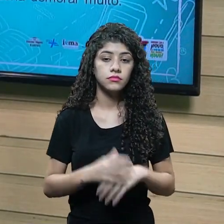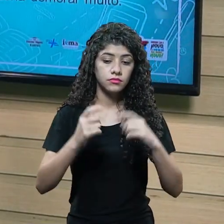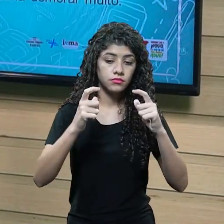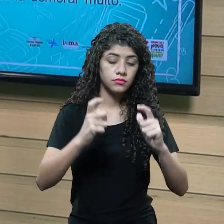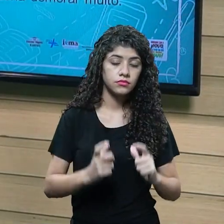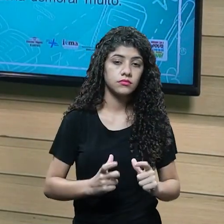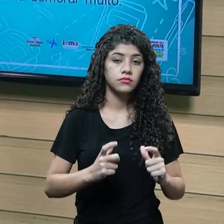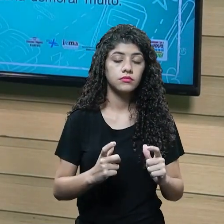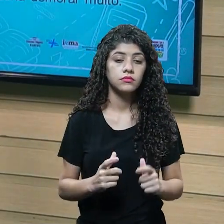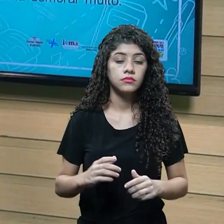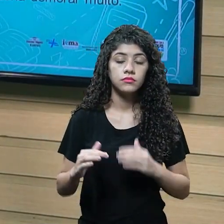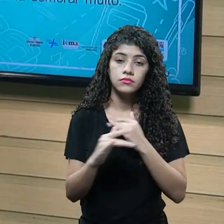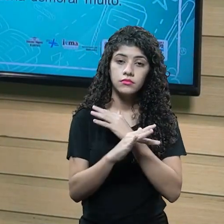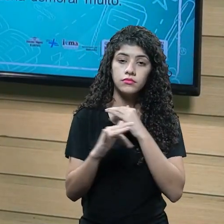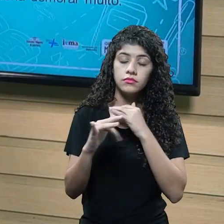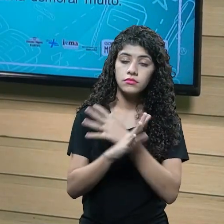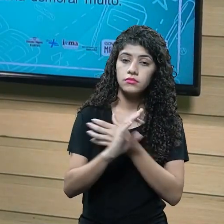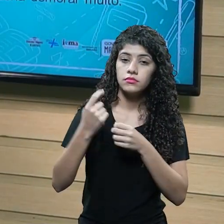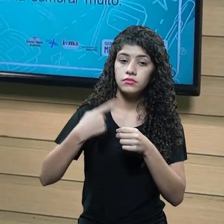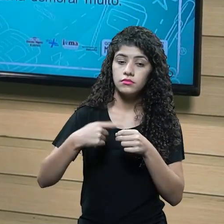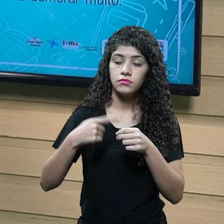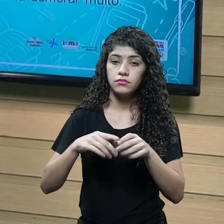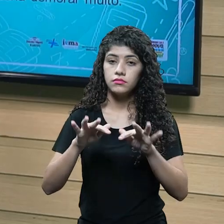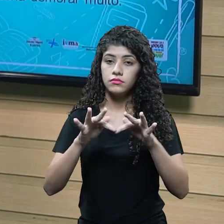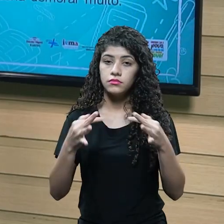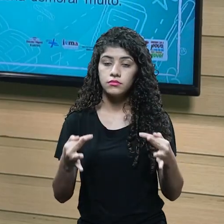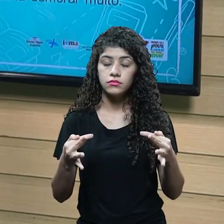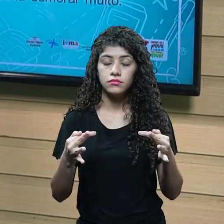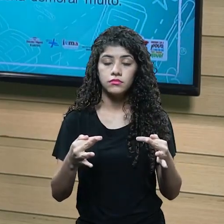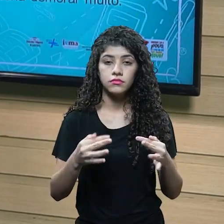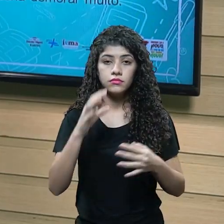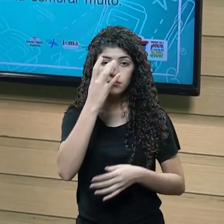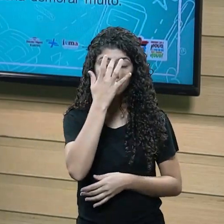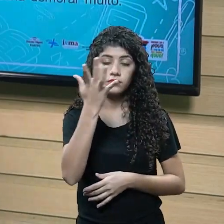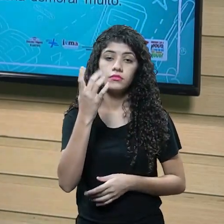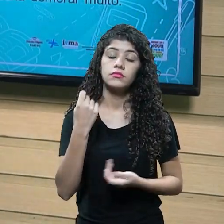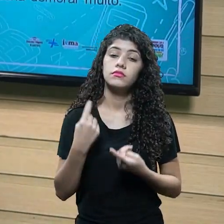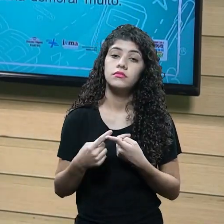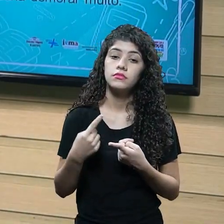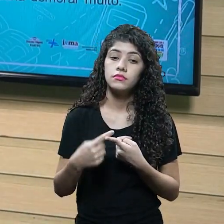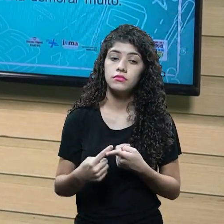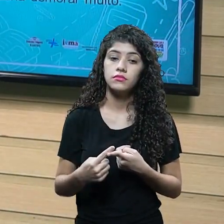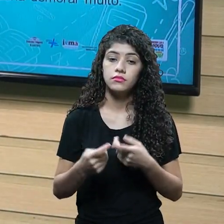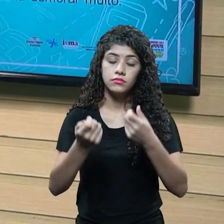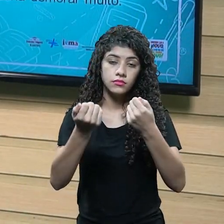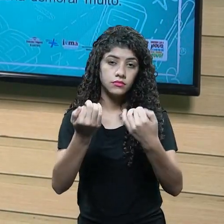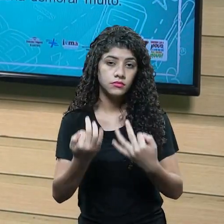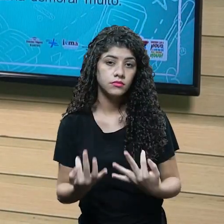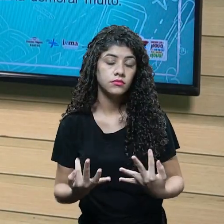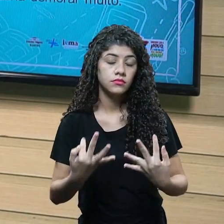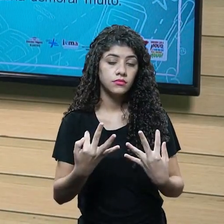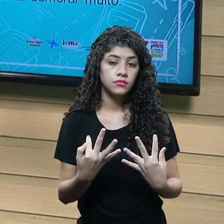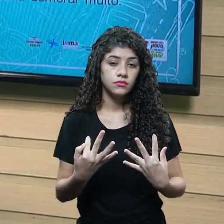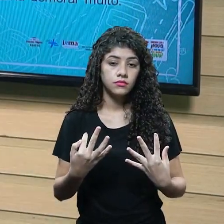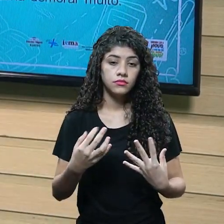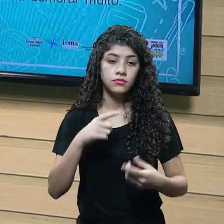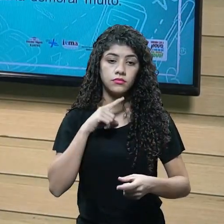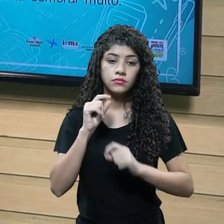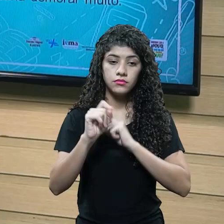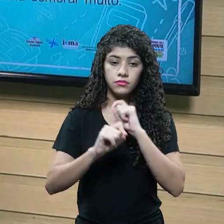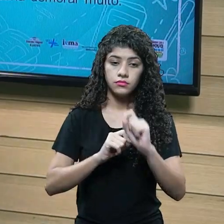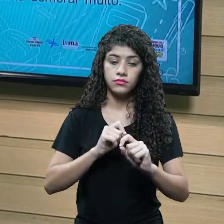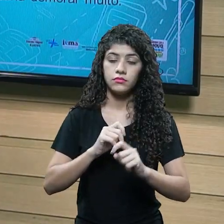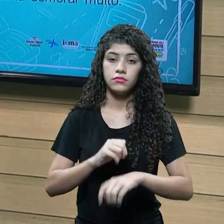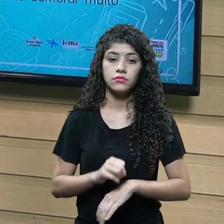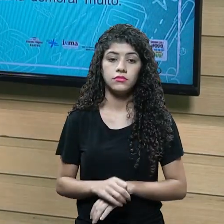cidade, em um determinado bairro, ele facilita a aquisição dos varejistas. Por quê? Como foi colocado bem aqui, ó. Caso eu adquira direto da indústria,